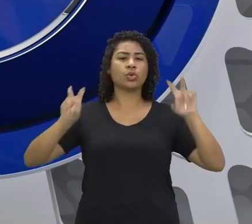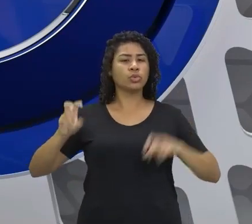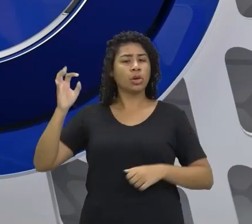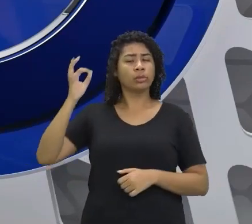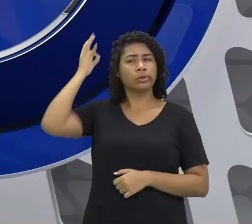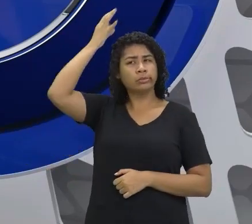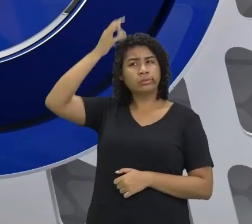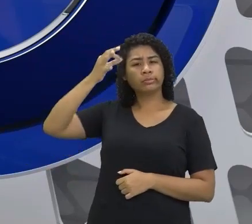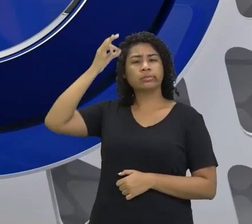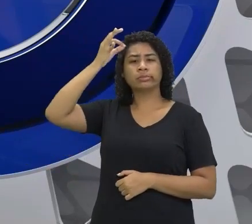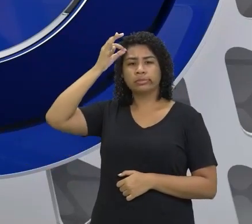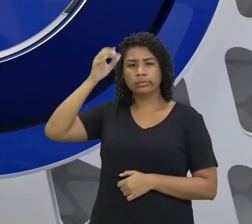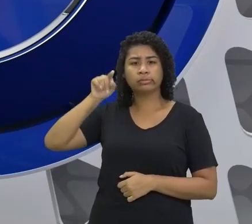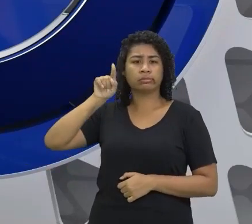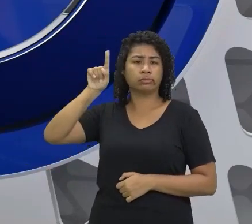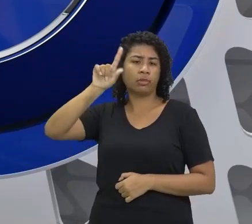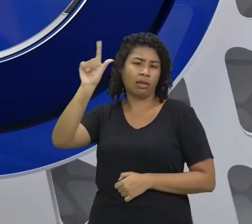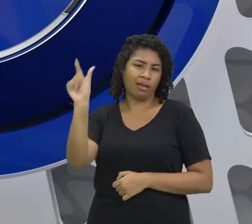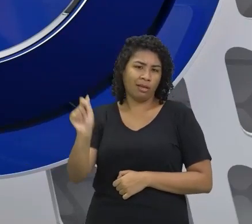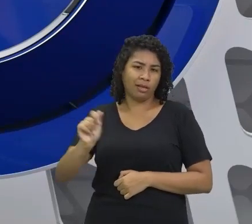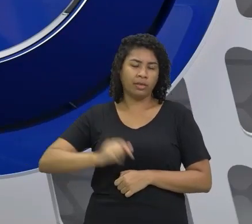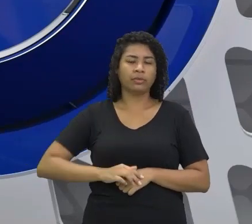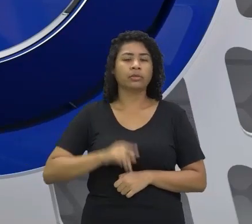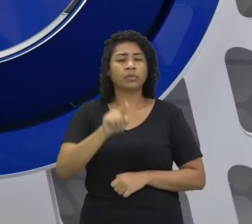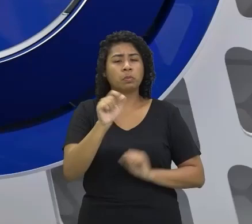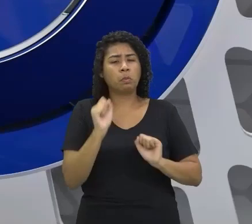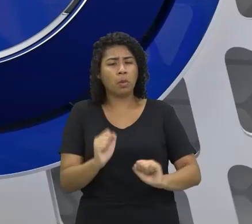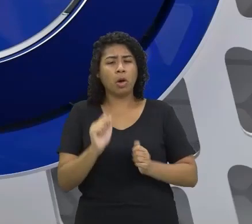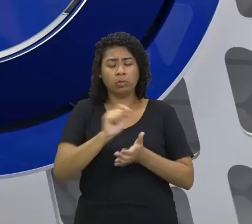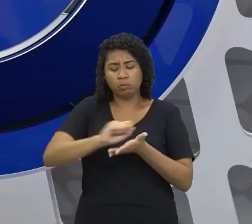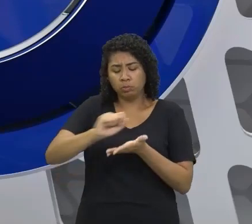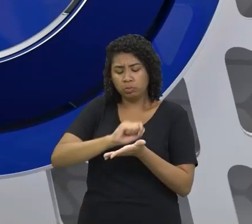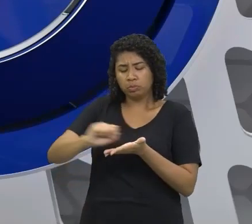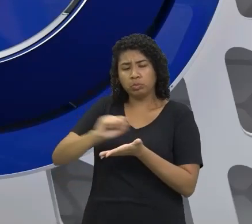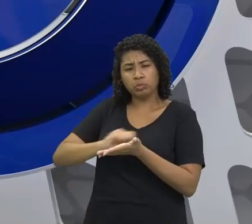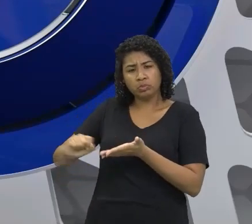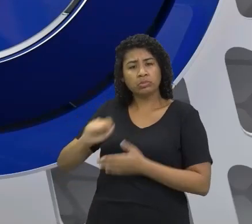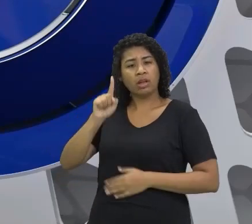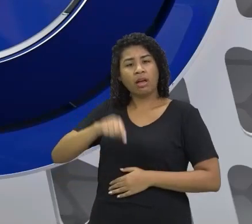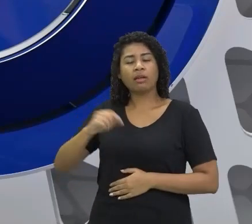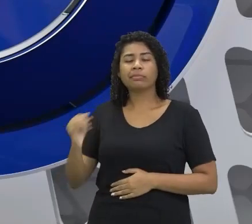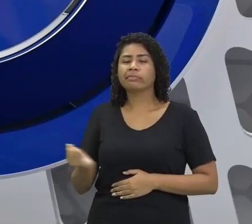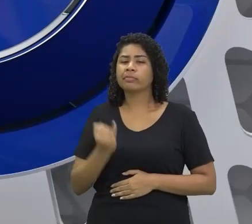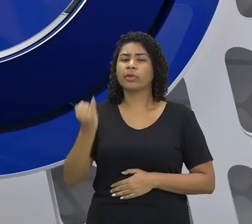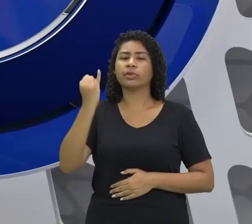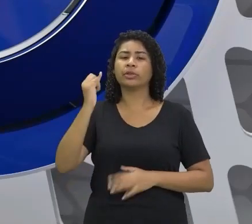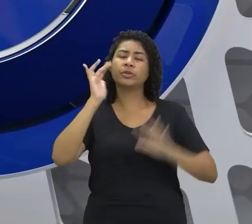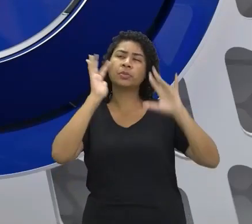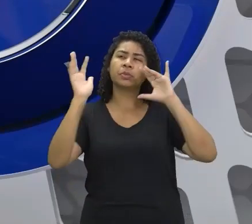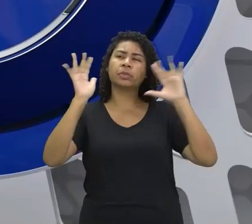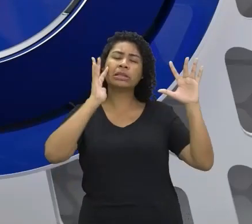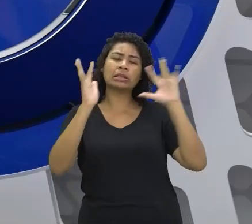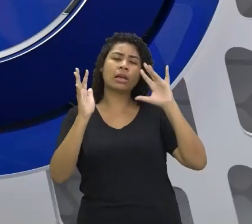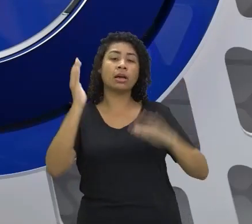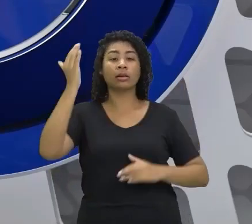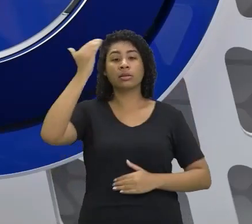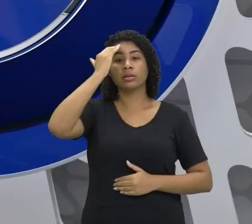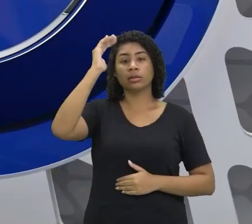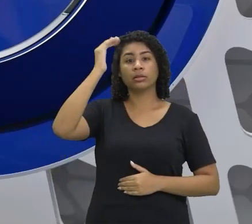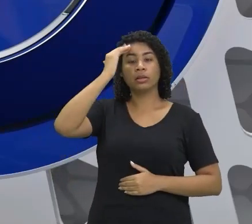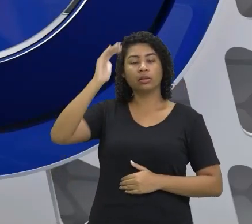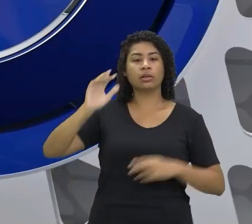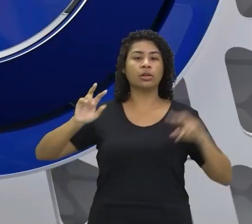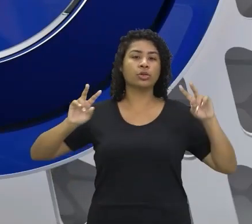esses elementos você pode tomar nota aí, são imprescindíveis para pensar, para entender um pouco sobre